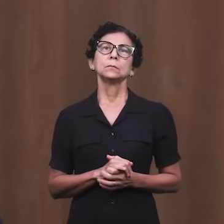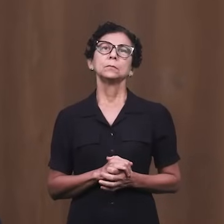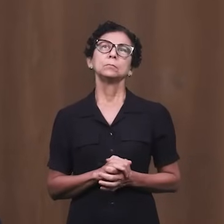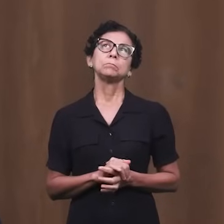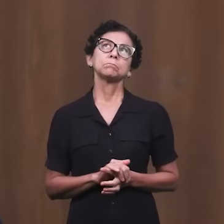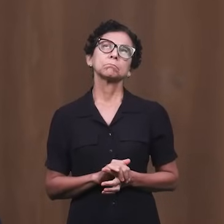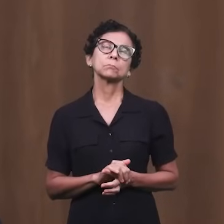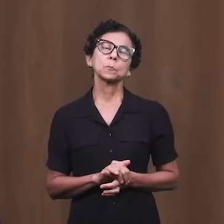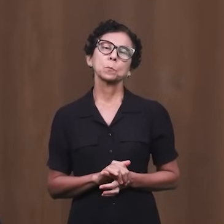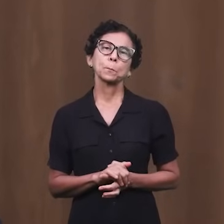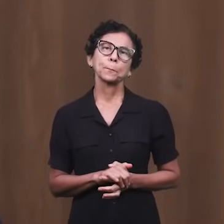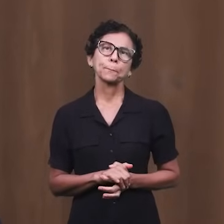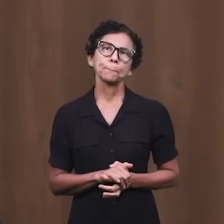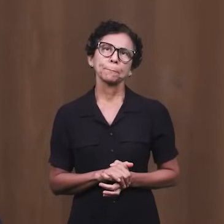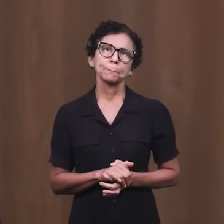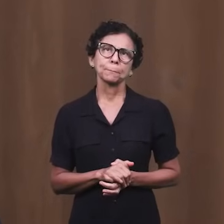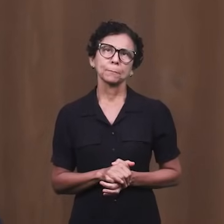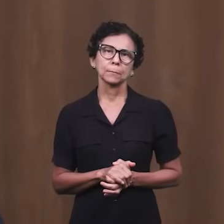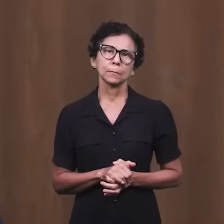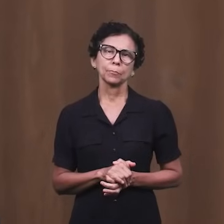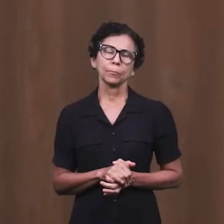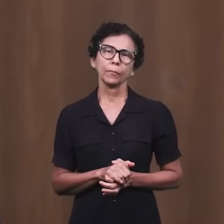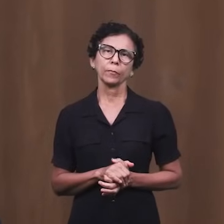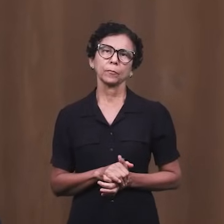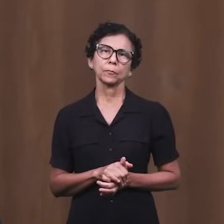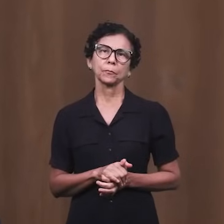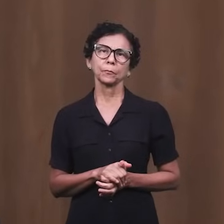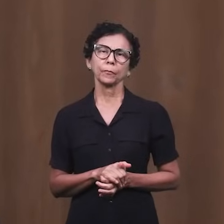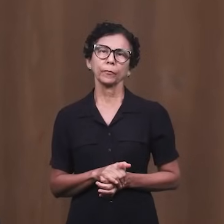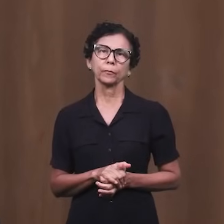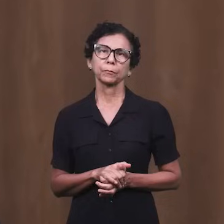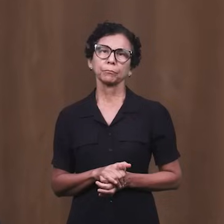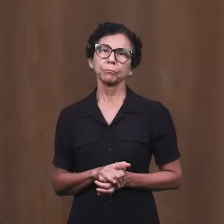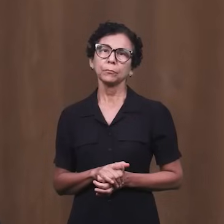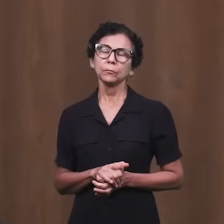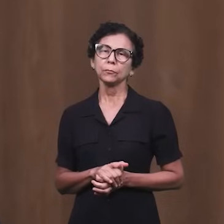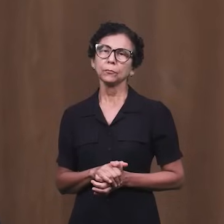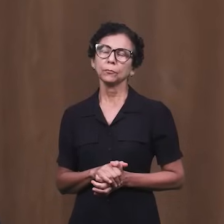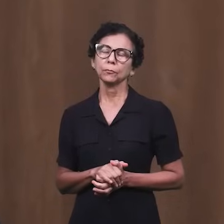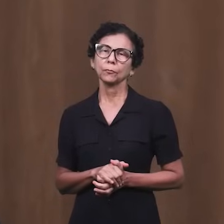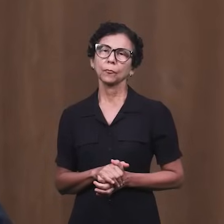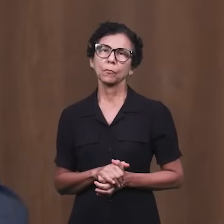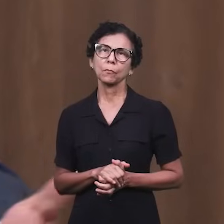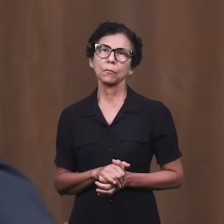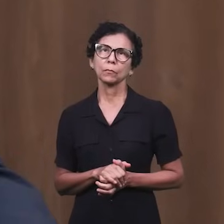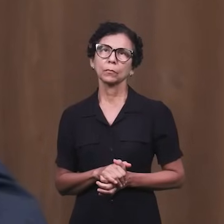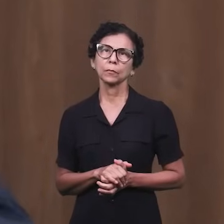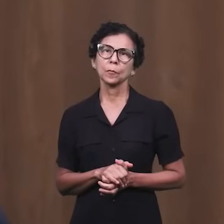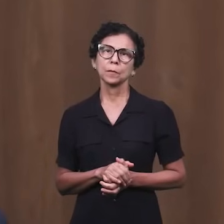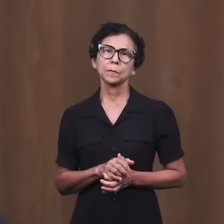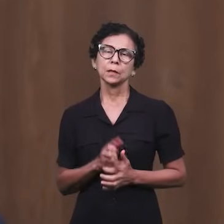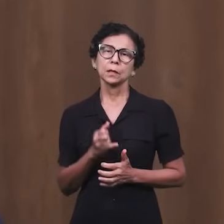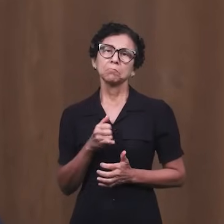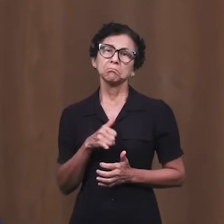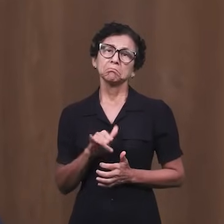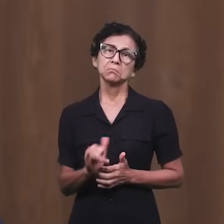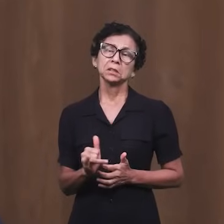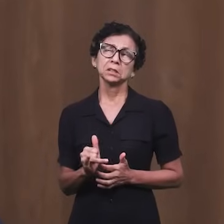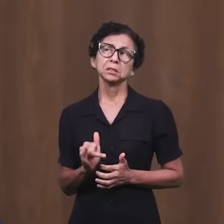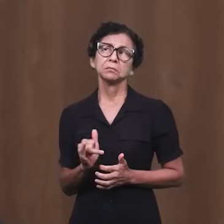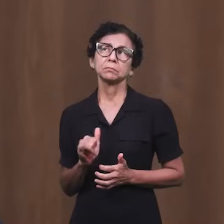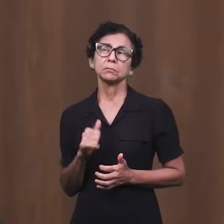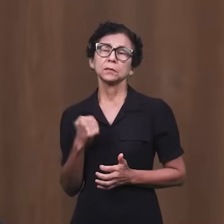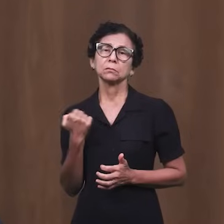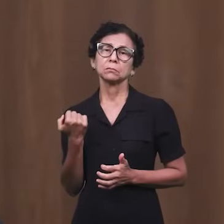a a as verdades de Deus apenas pela oração o cano bíblico não tinha sido